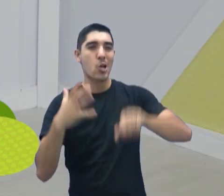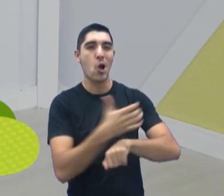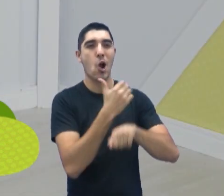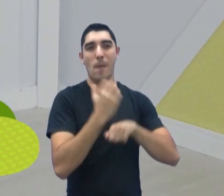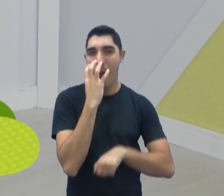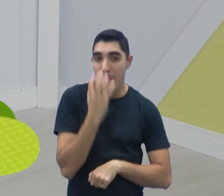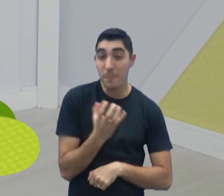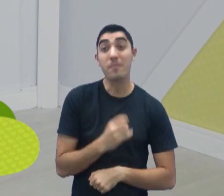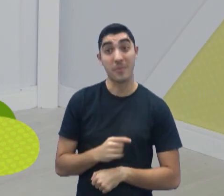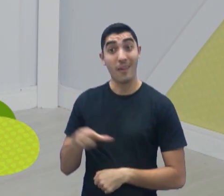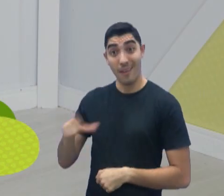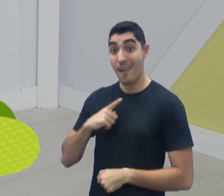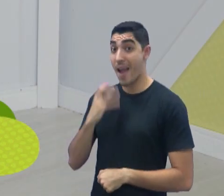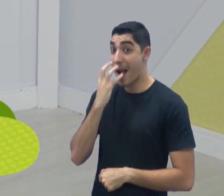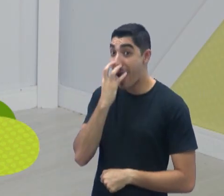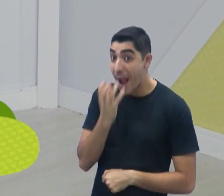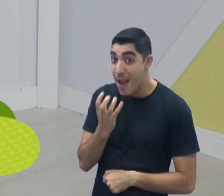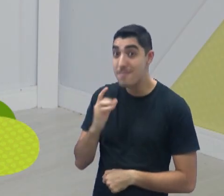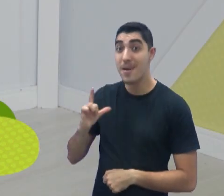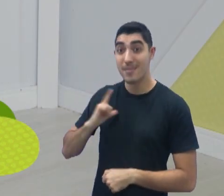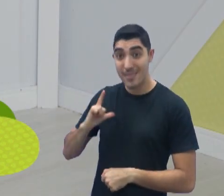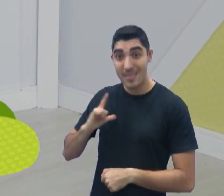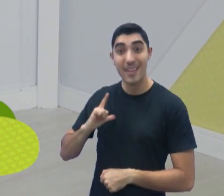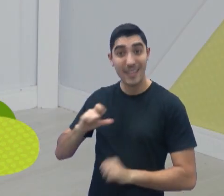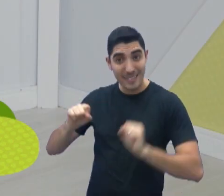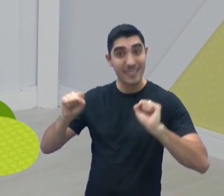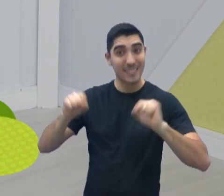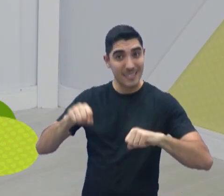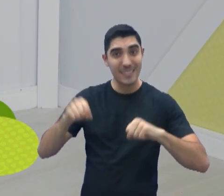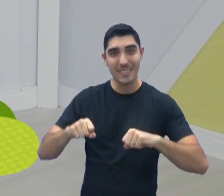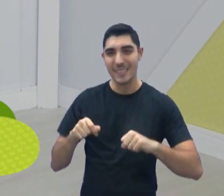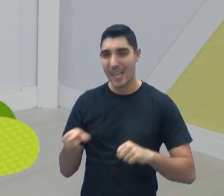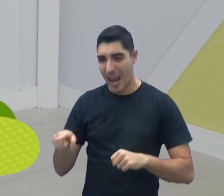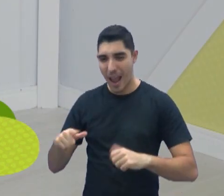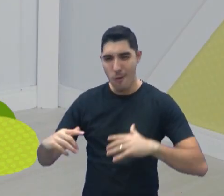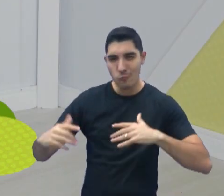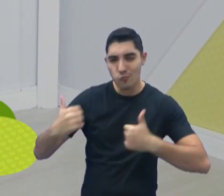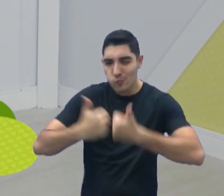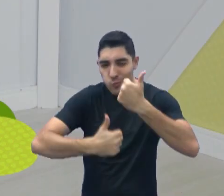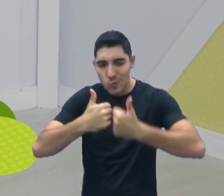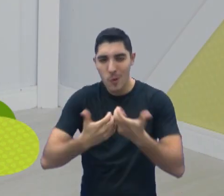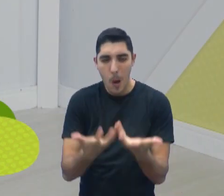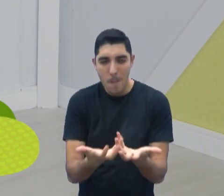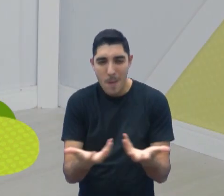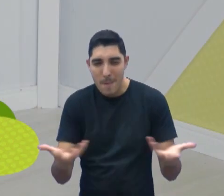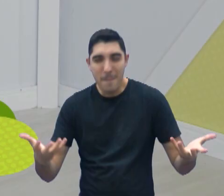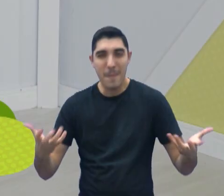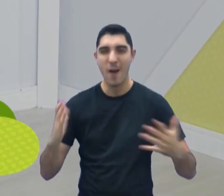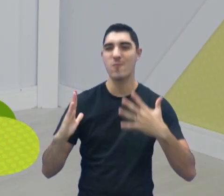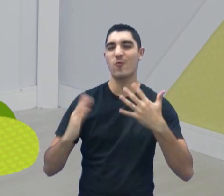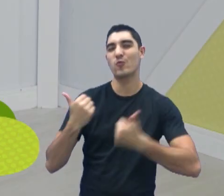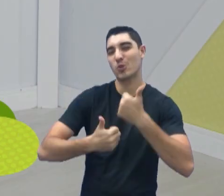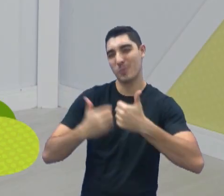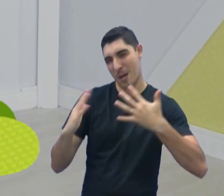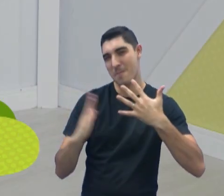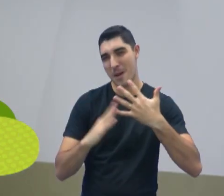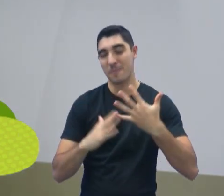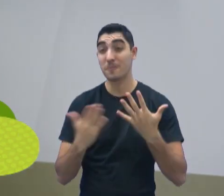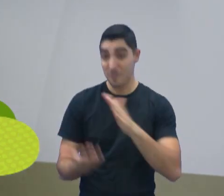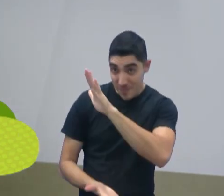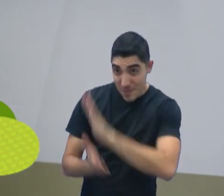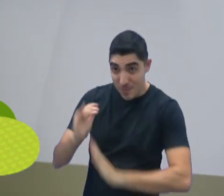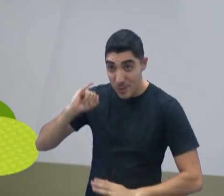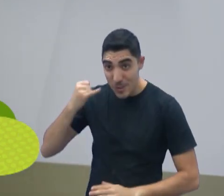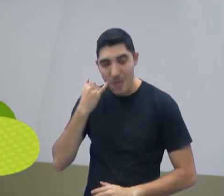a capivarinha vem aí, hein? Aguarde que a capivarinha vai rondar aí os gramados do futebol amador aí na zona norte de São José. João, vambora!